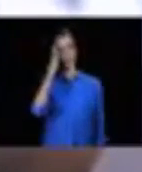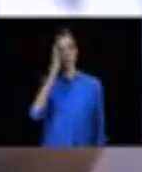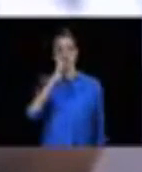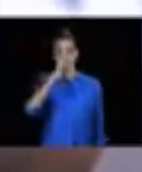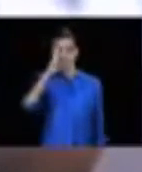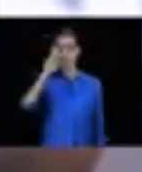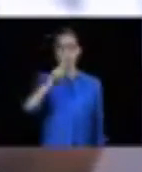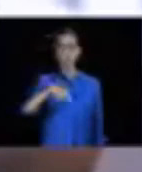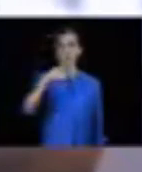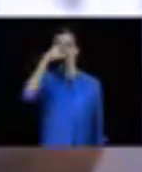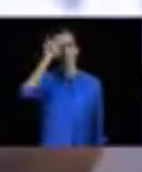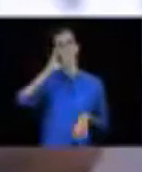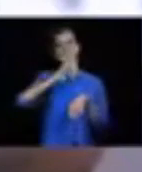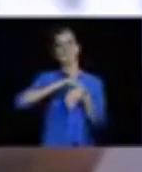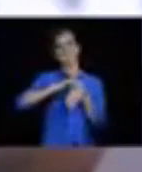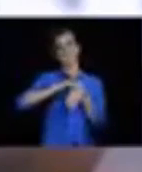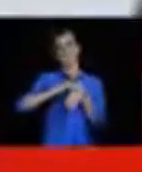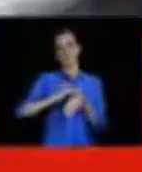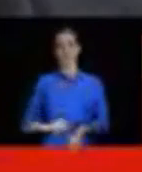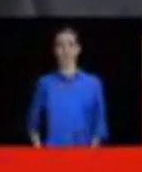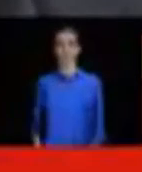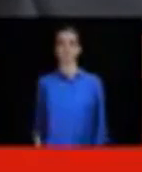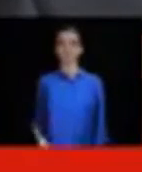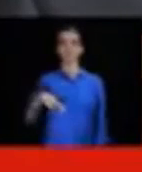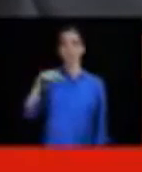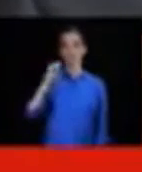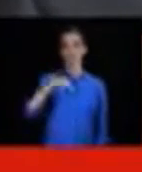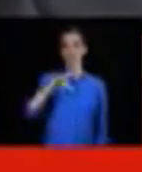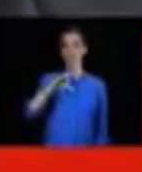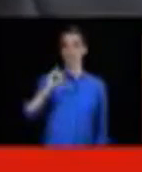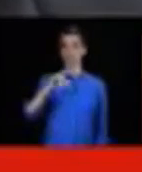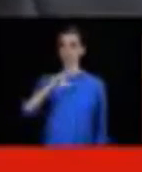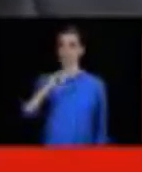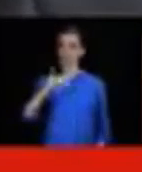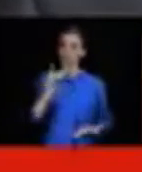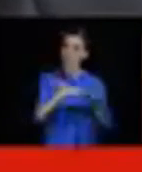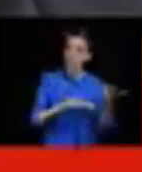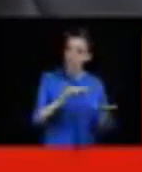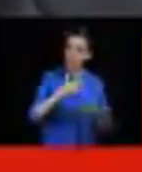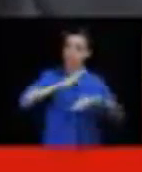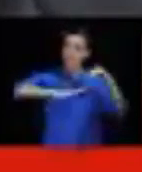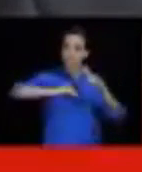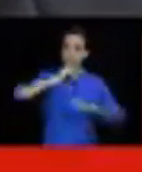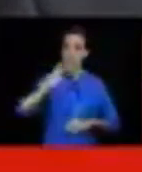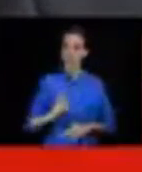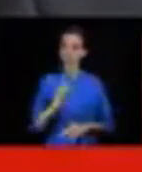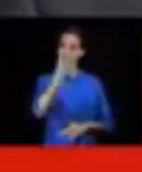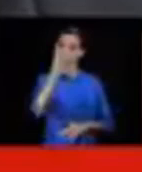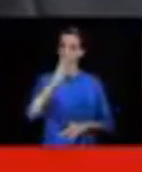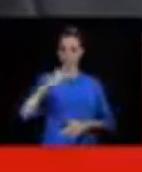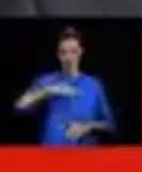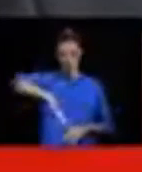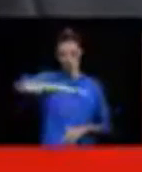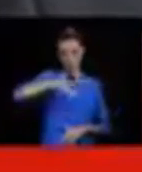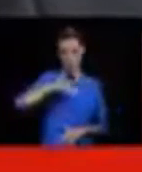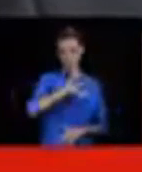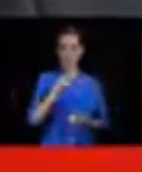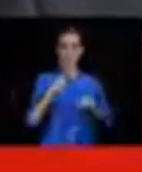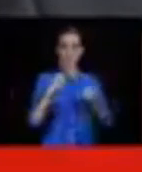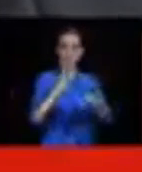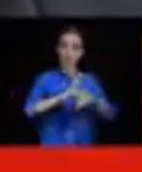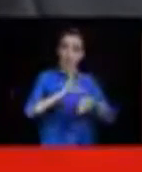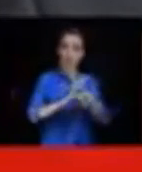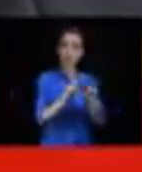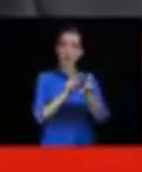o melhor caminho é a prevenção. Nancy vai promover a valorização dos profissionais da saúde, capacitando e